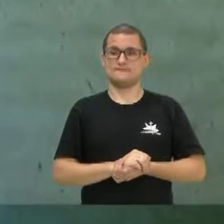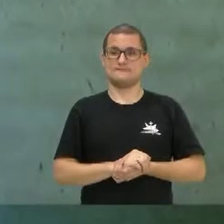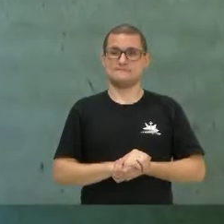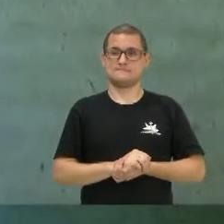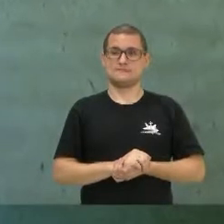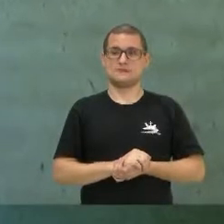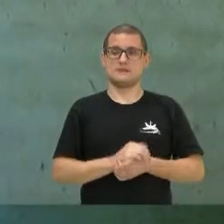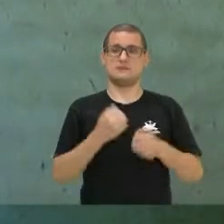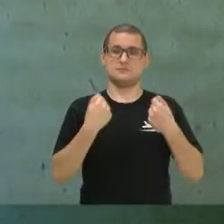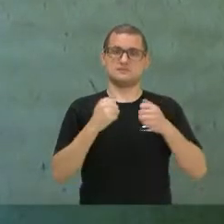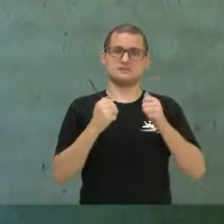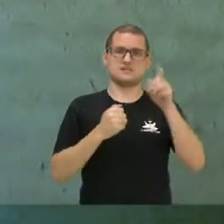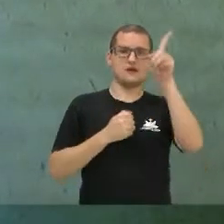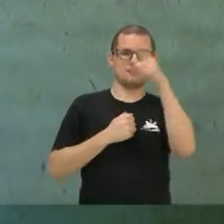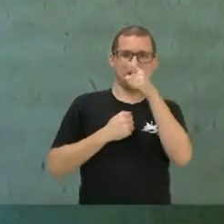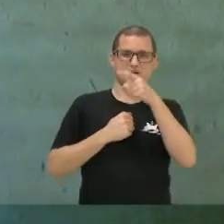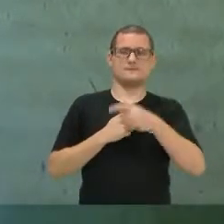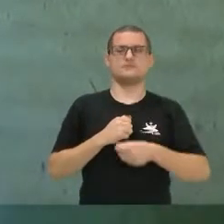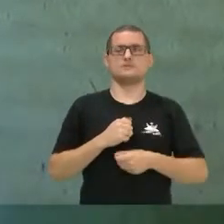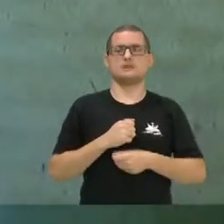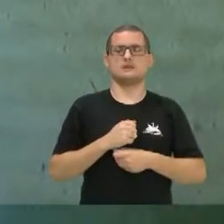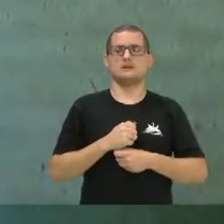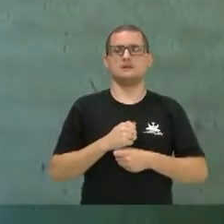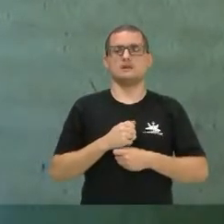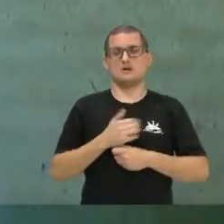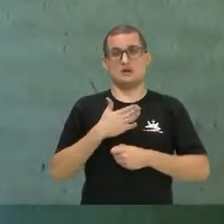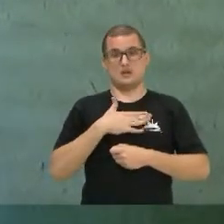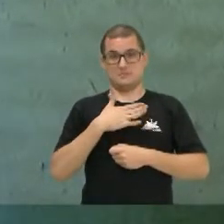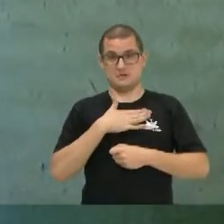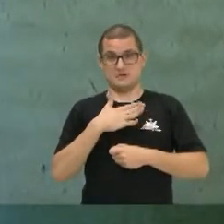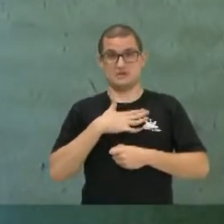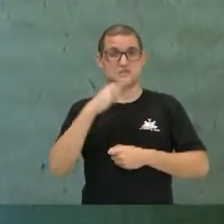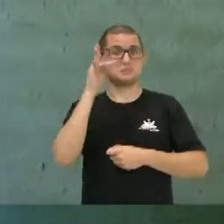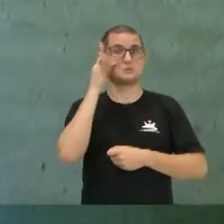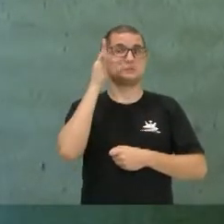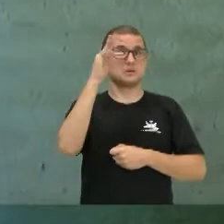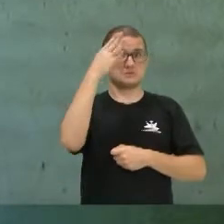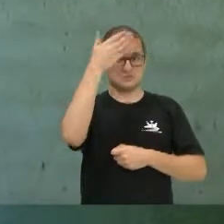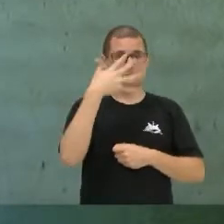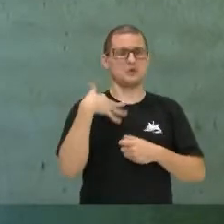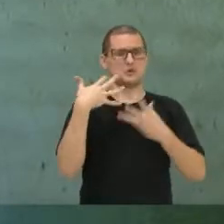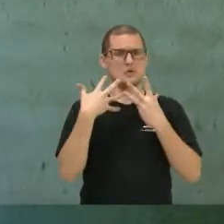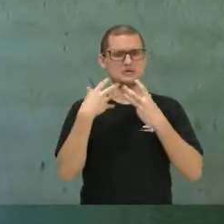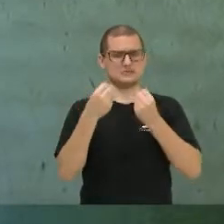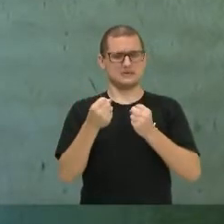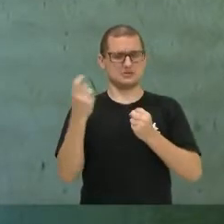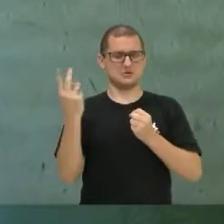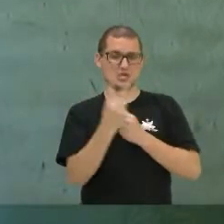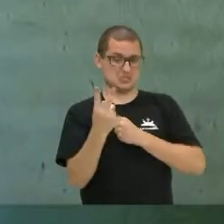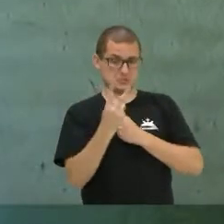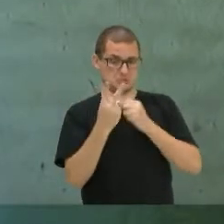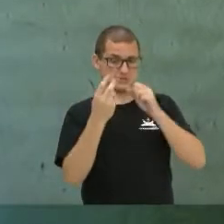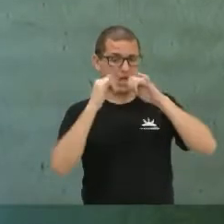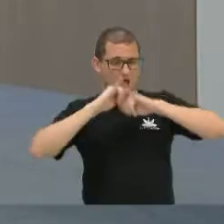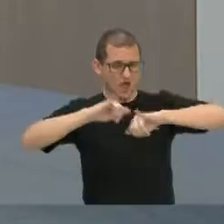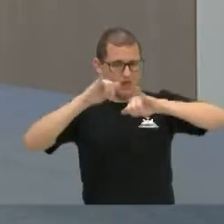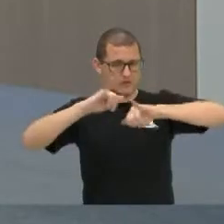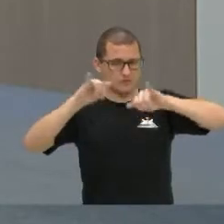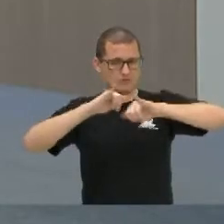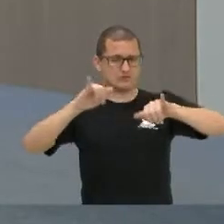teriam certo grave a elas permitirei porém que profetiza investidas de